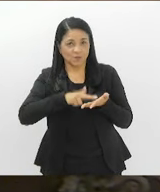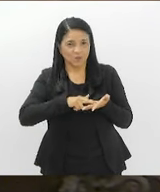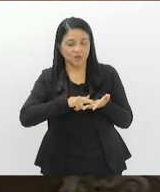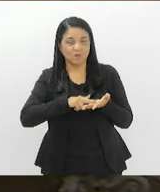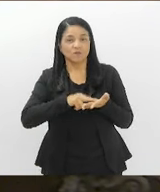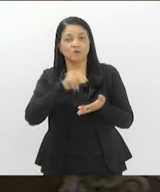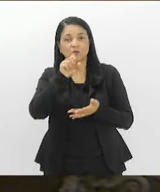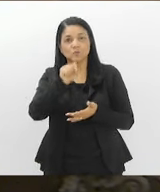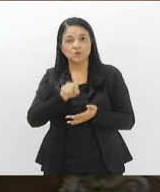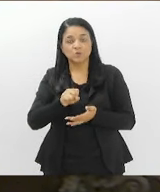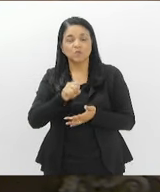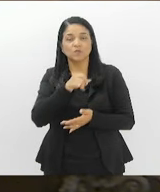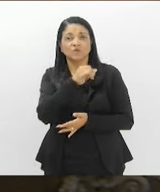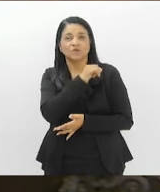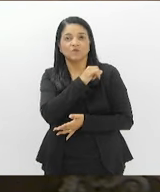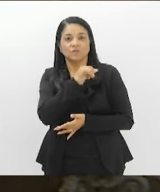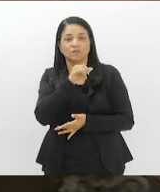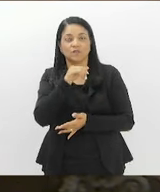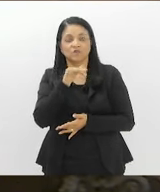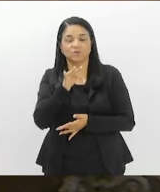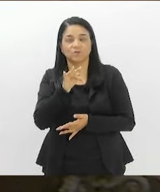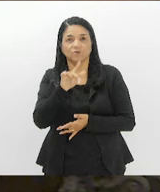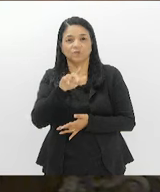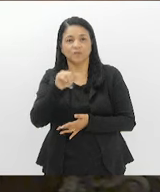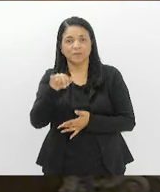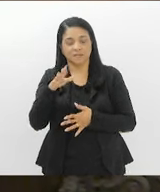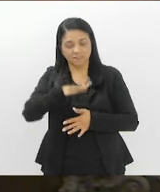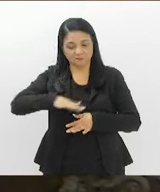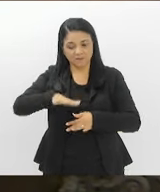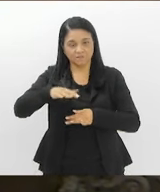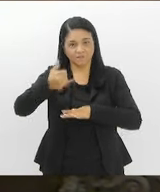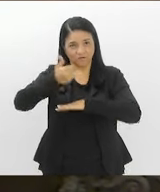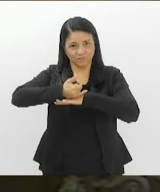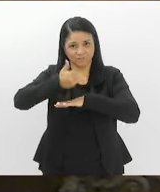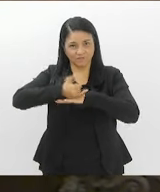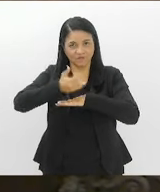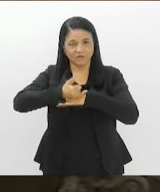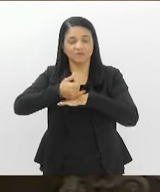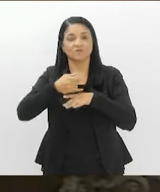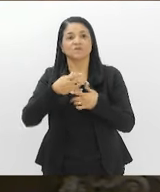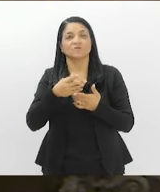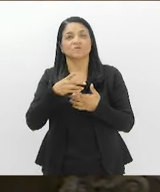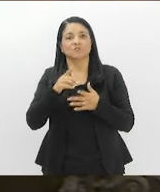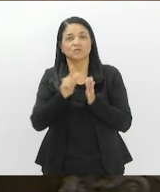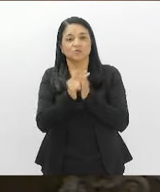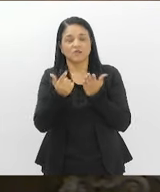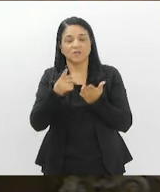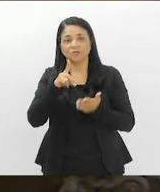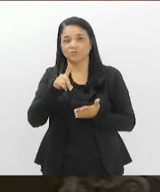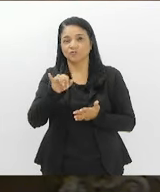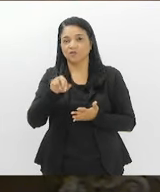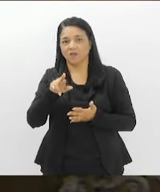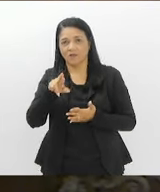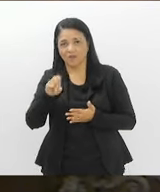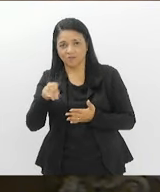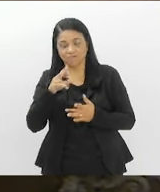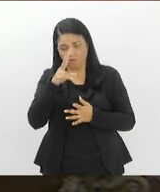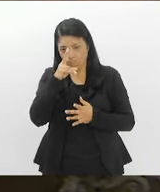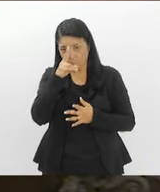Volta Redonda, com o Parque Gráfico, com o Jornal Diário, que tem uma